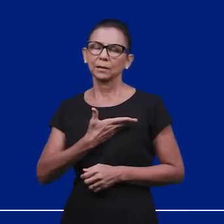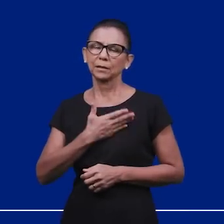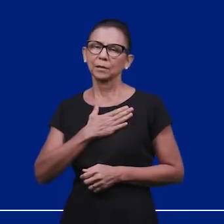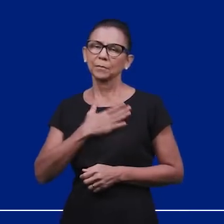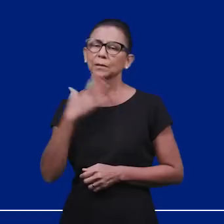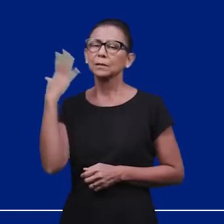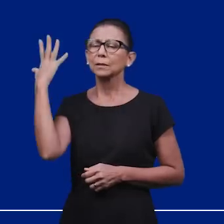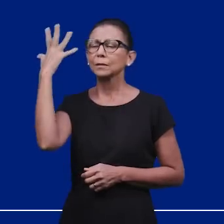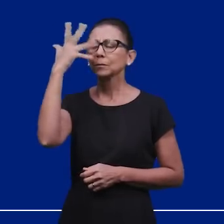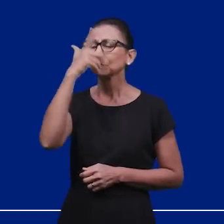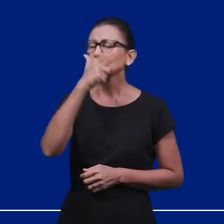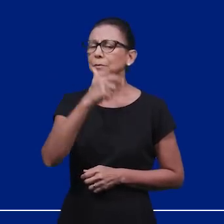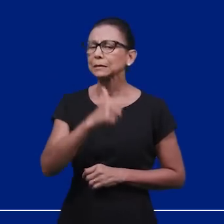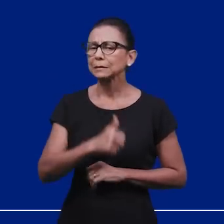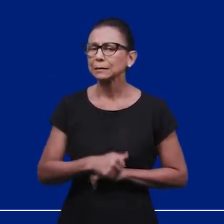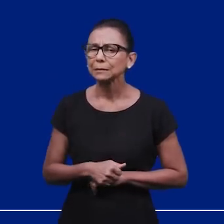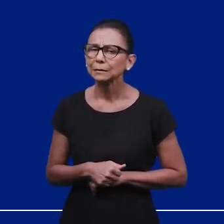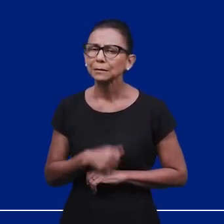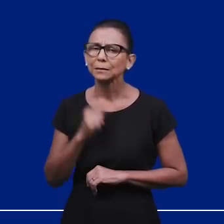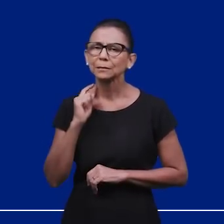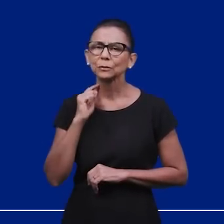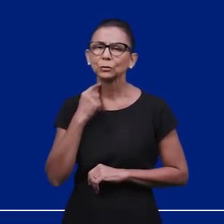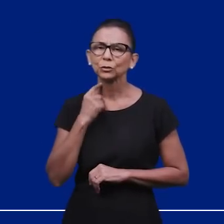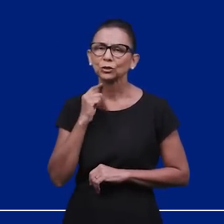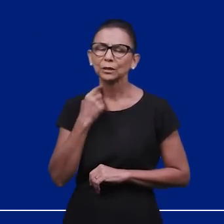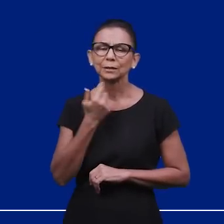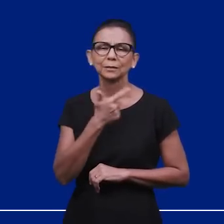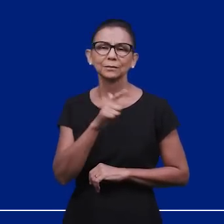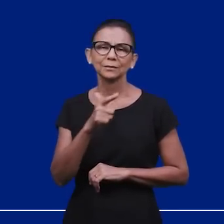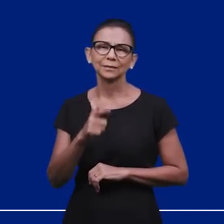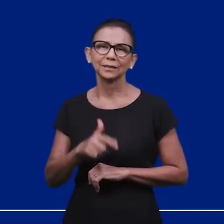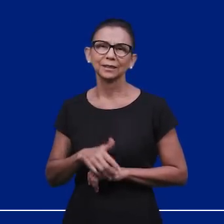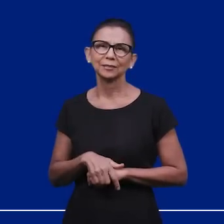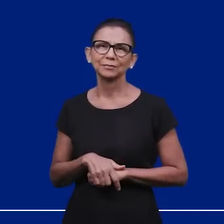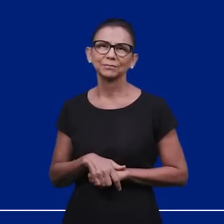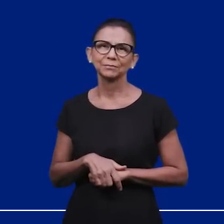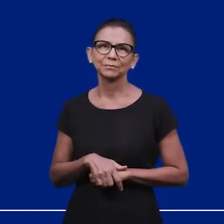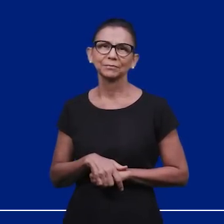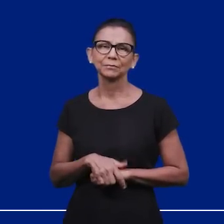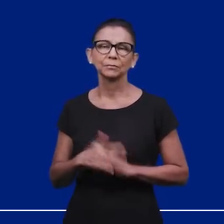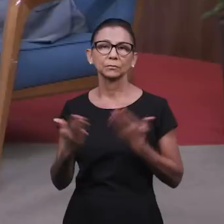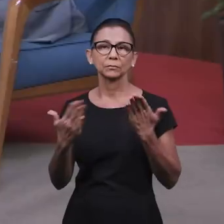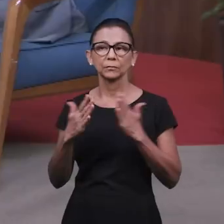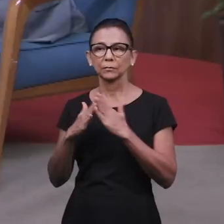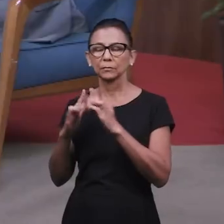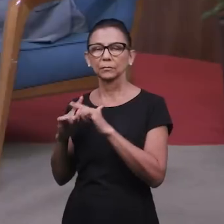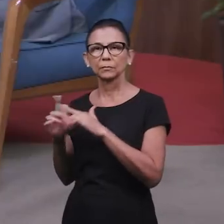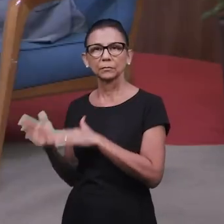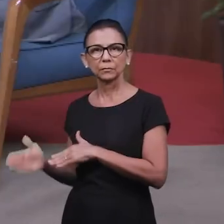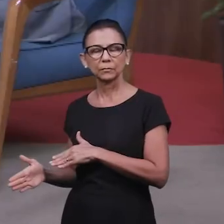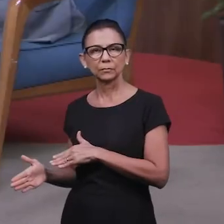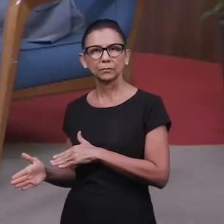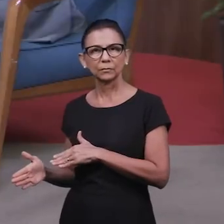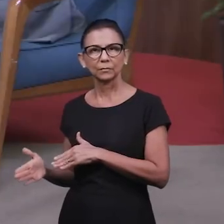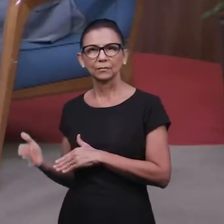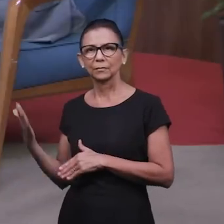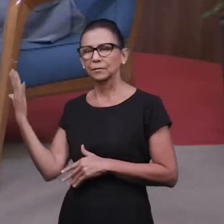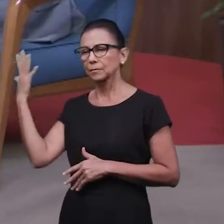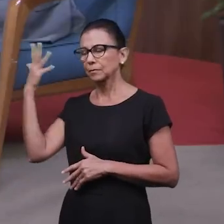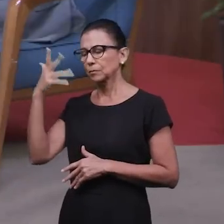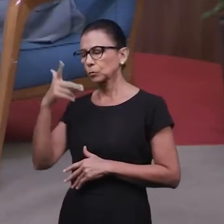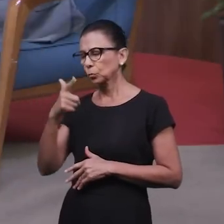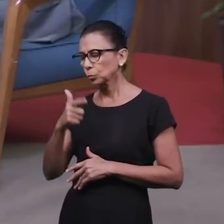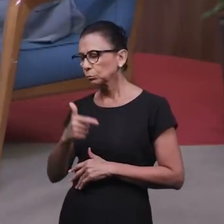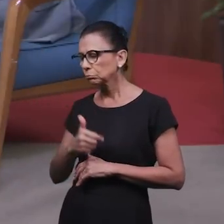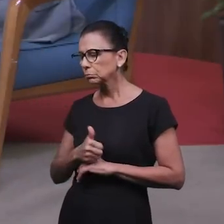ti não há mancha. Né? Então, para a igreja estar nessa condição, ela precisa estar em comunhão. Tu és toda